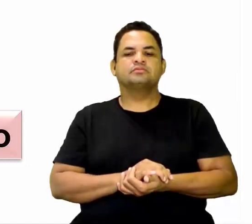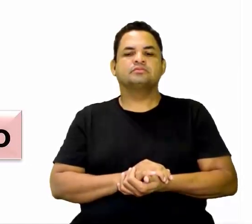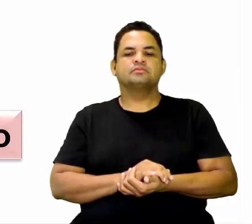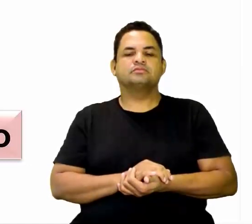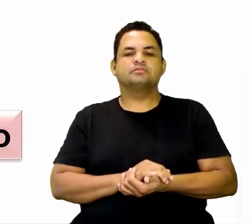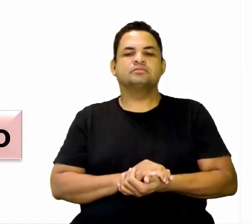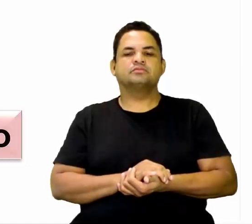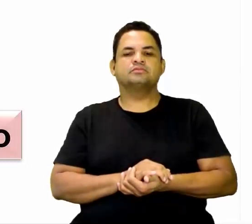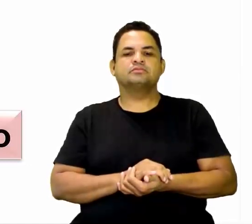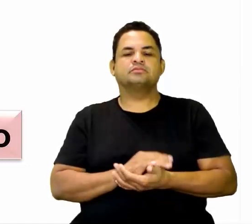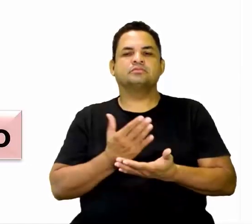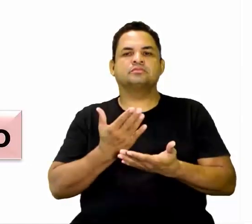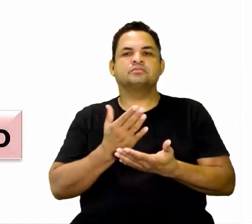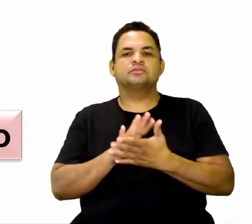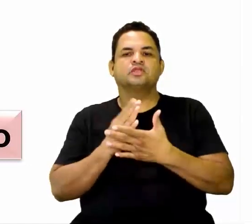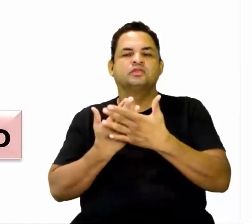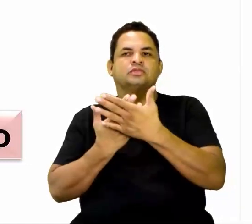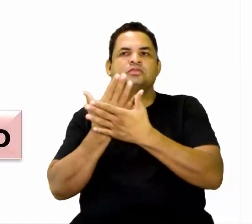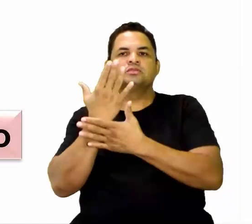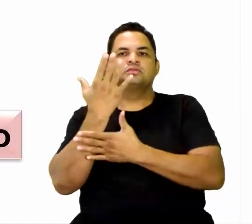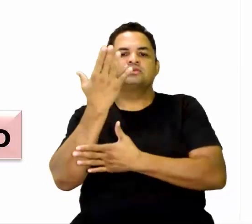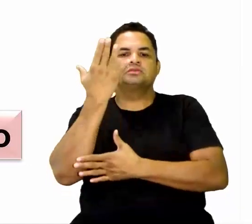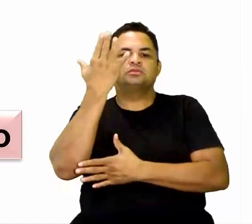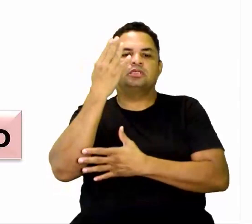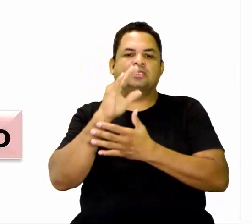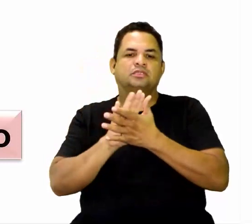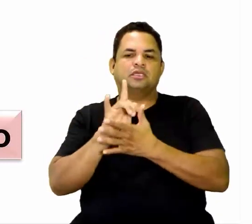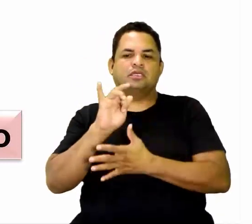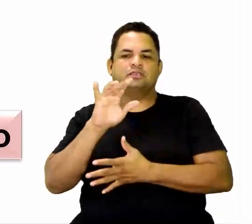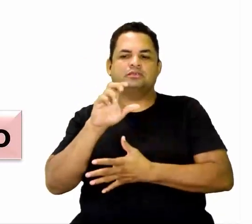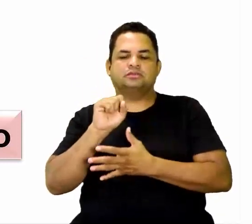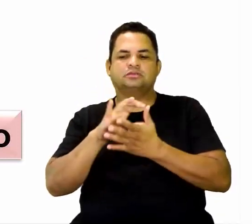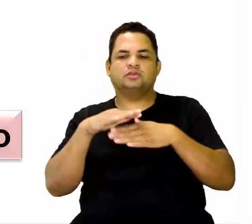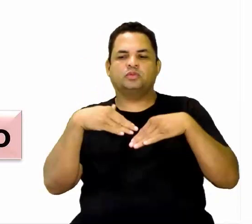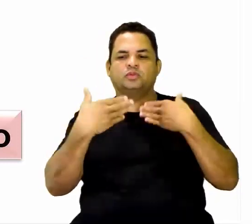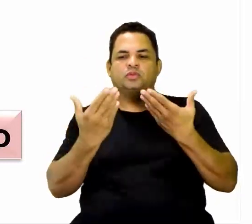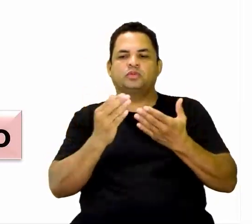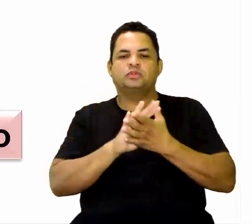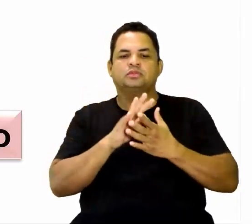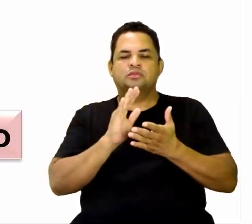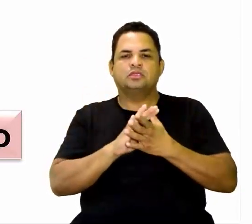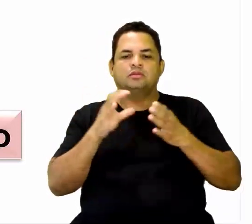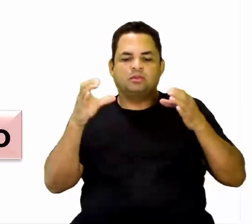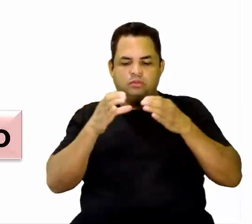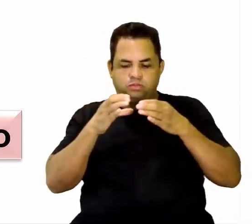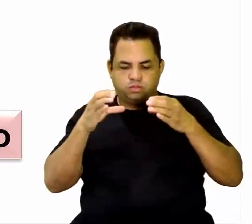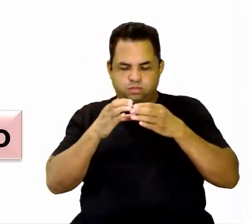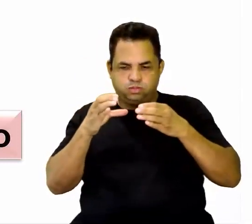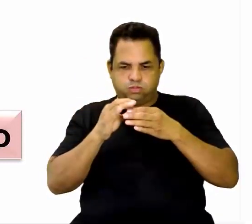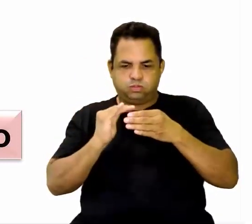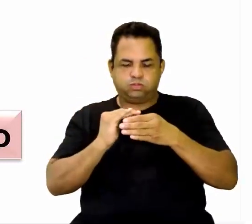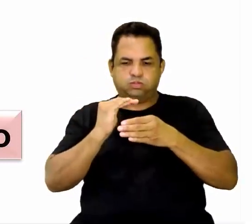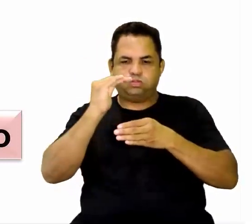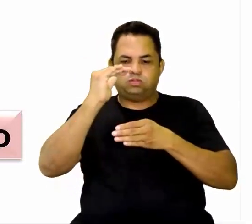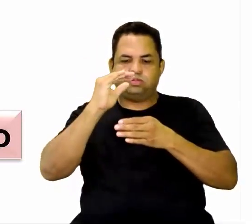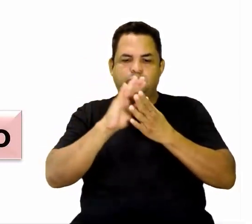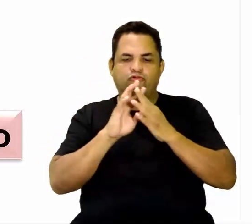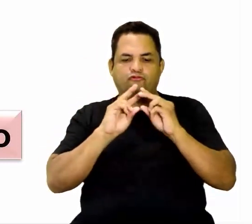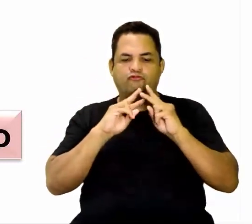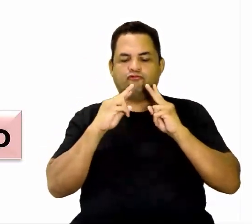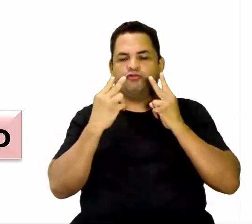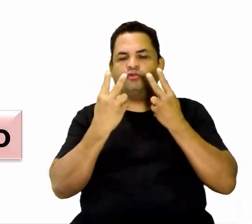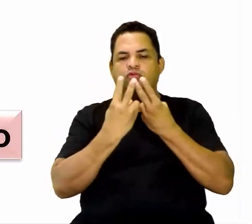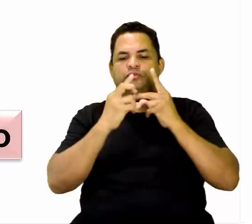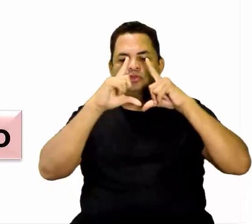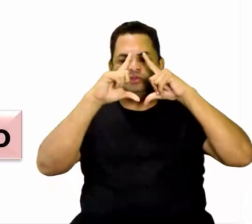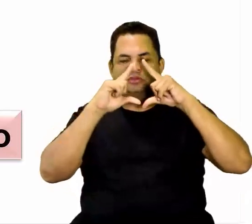não só os vapores, são os gases, né? Porque quando aumenta a pressão, o volume diminui. Então, você confia